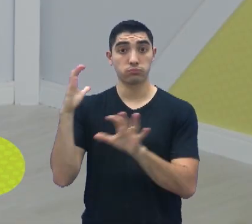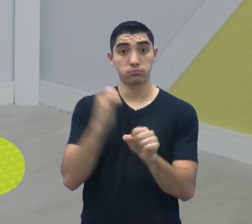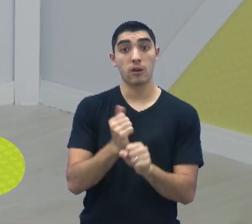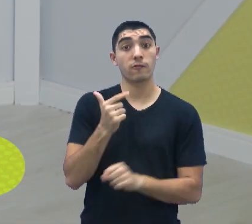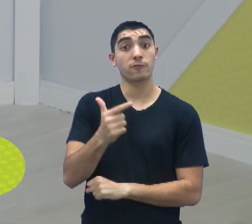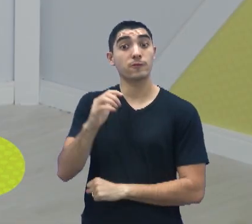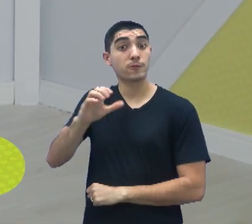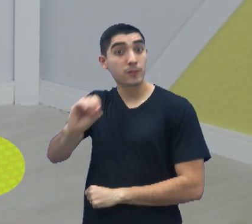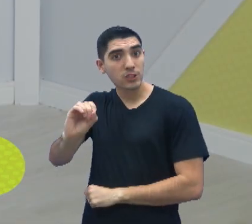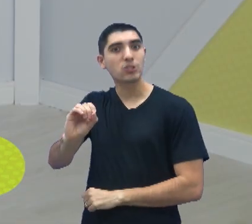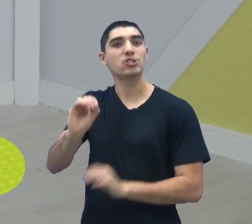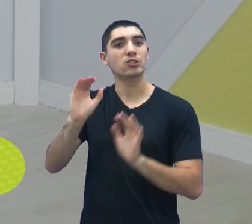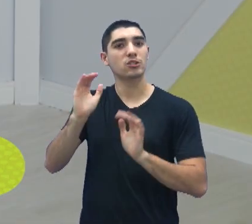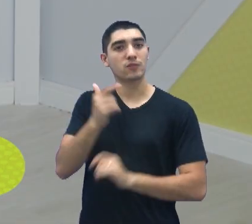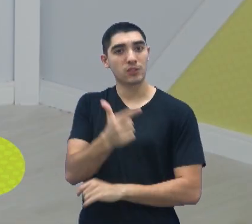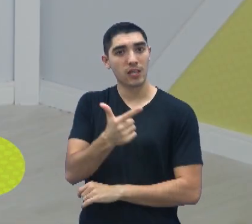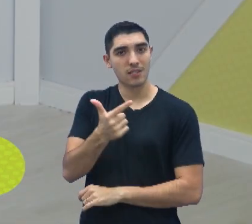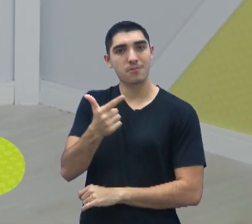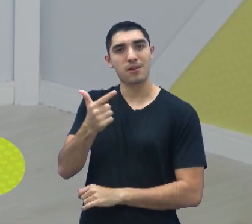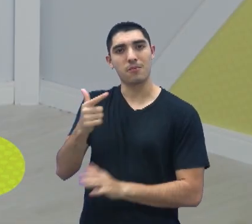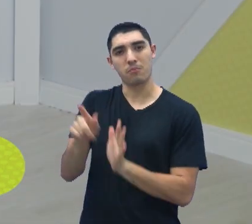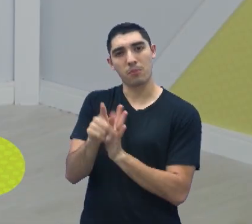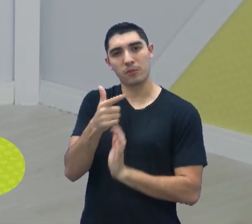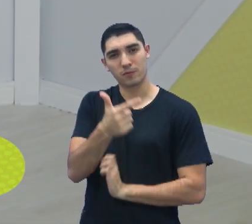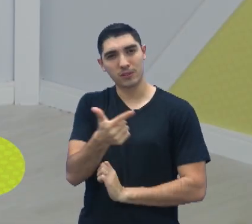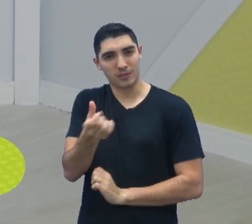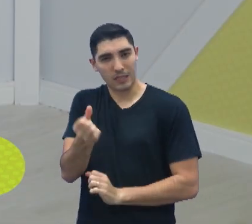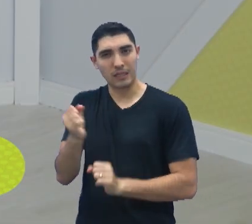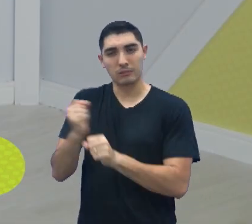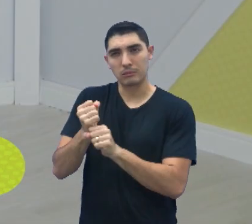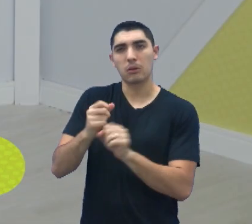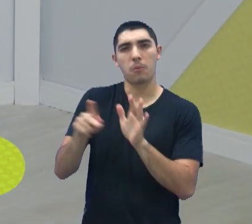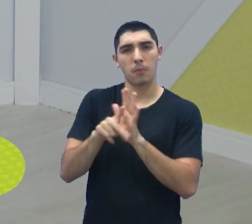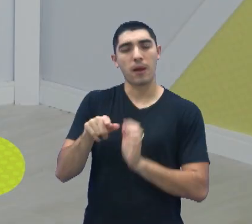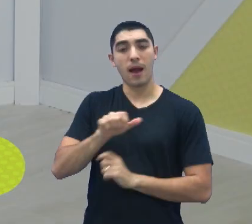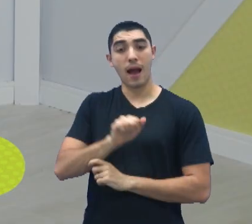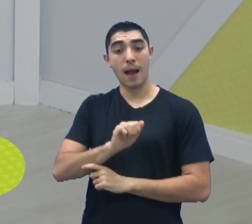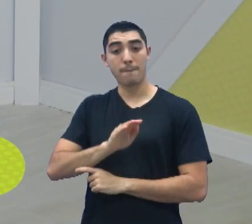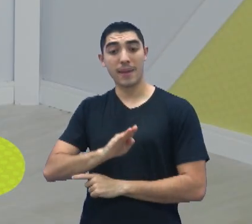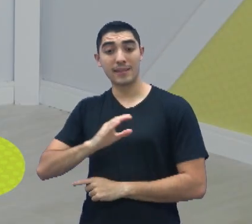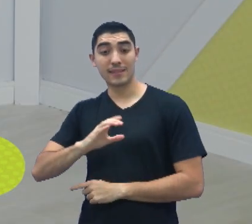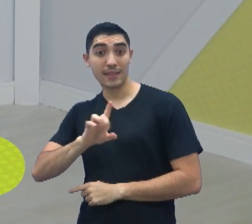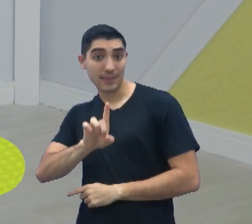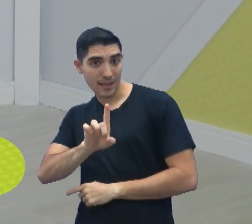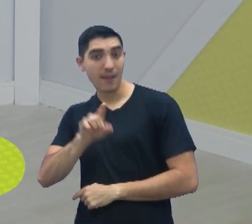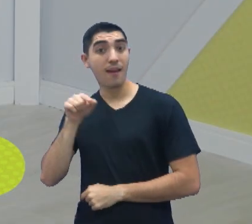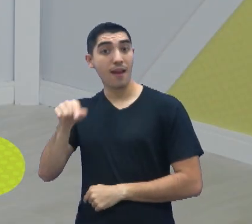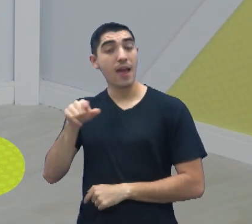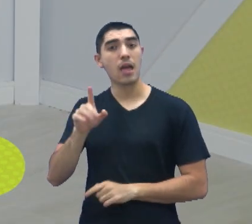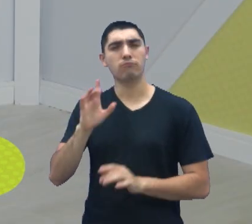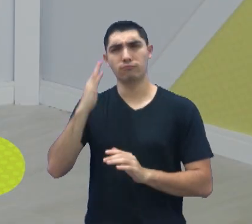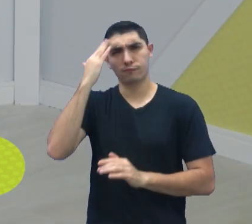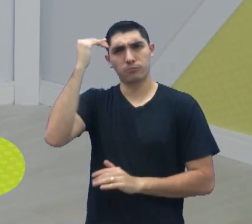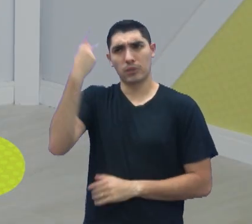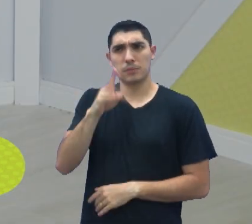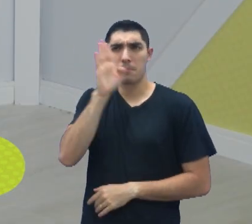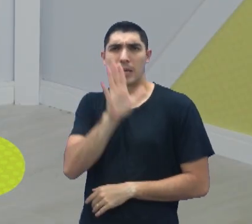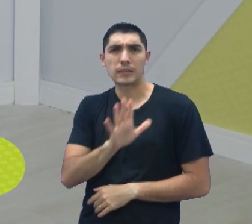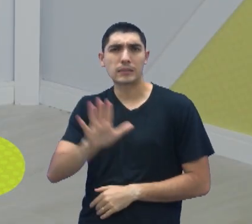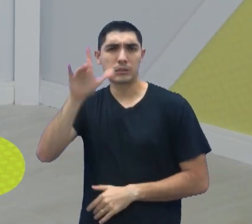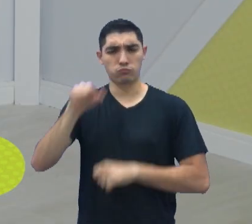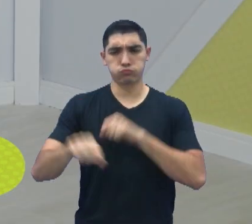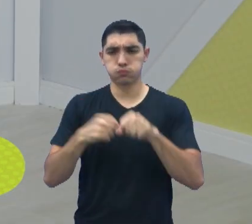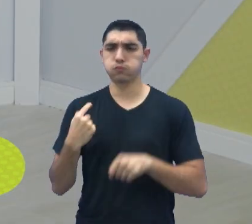Ciclística Internacional do Grande ABCD, uma das provas mais tradicionais do calendário nacional, e os atletas